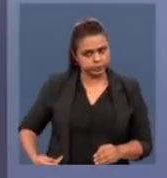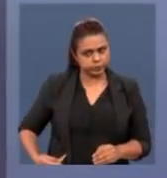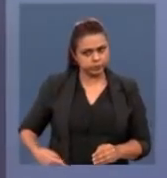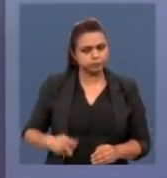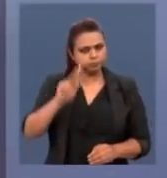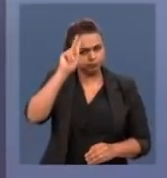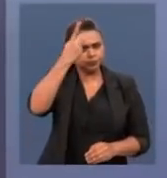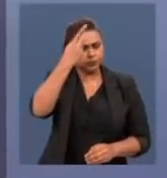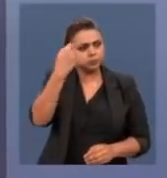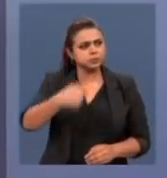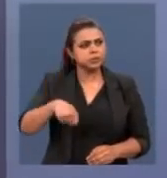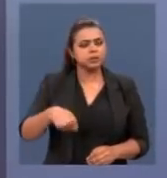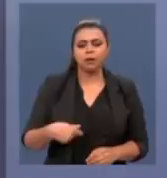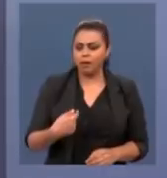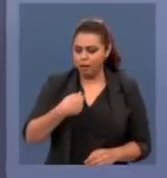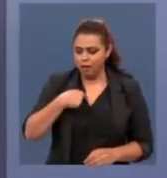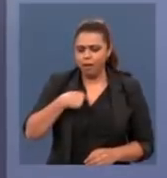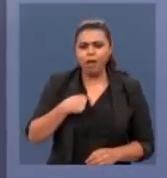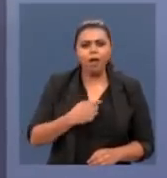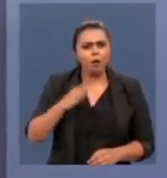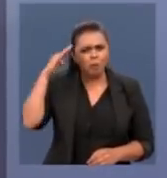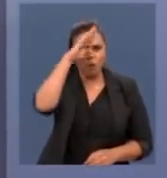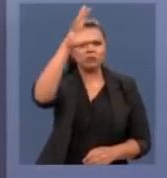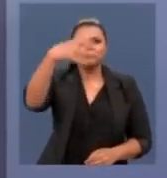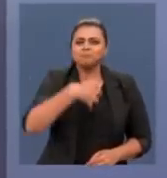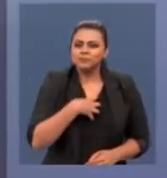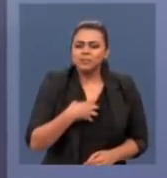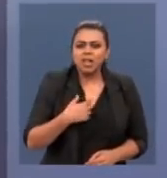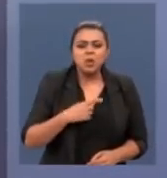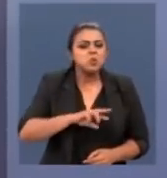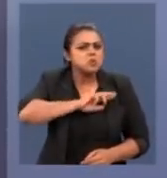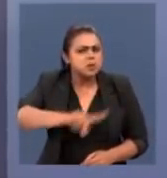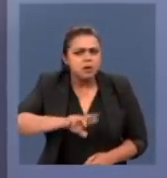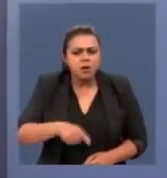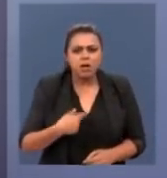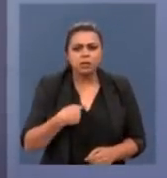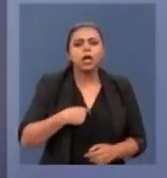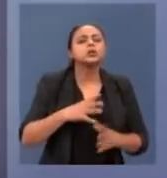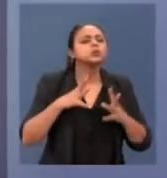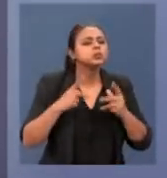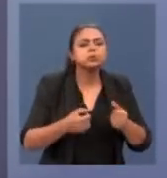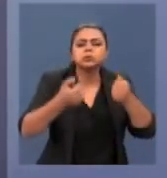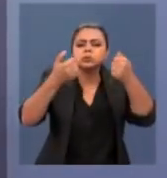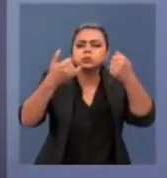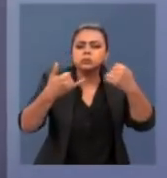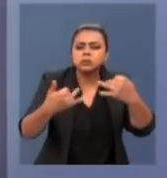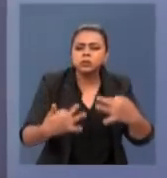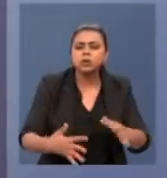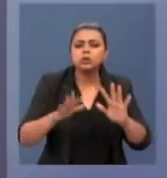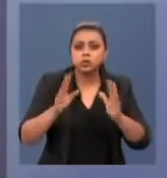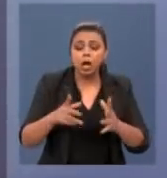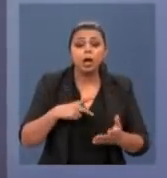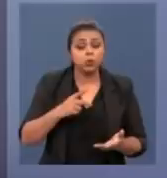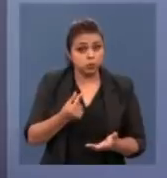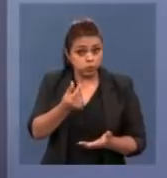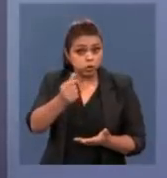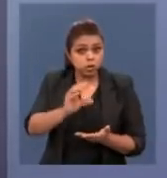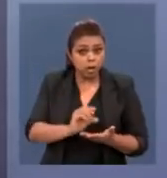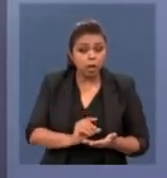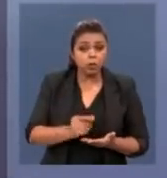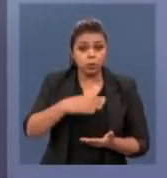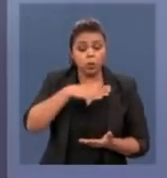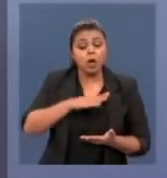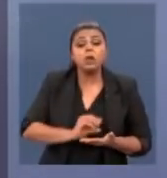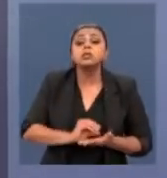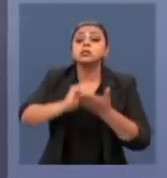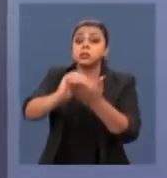e ano o funcionário não faz isso tá tudo explicado que aconteceu realmente o dia do jogo ele devolveu o partido teve que